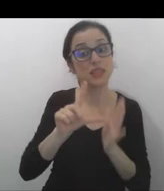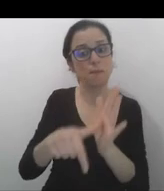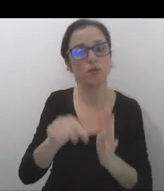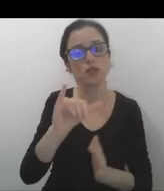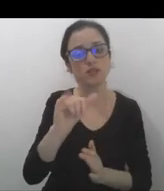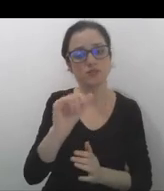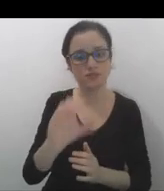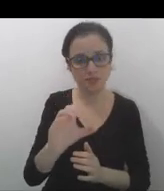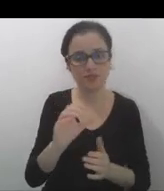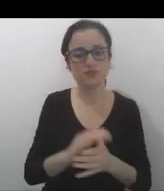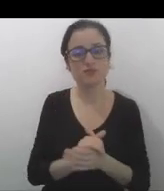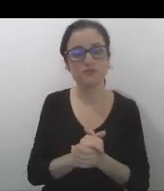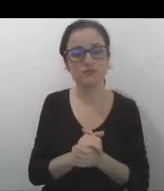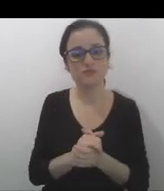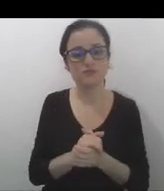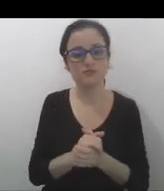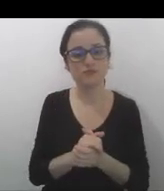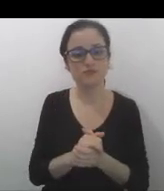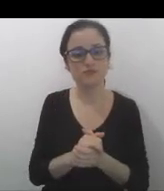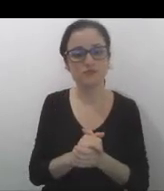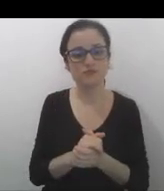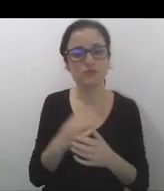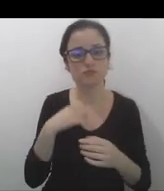mostrando justamente, pós-IAC,